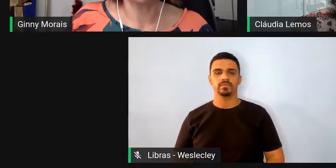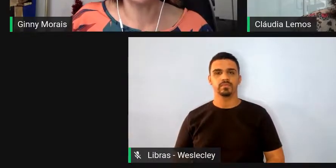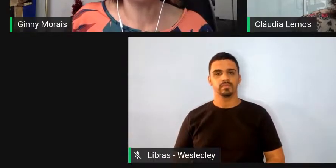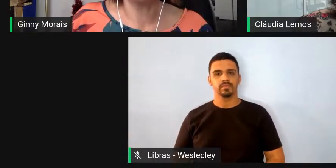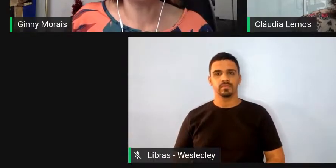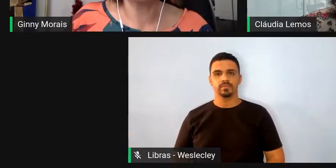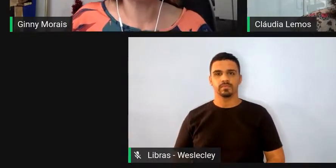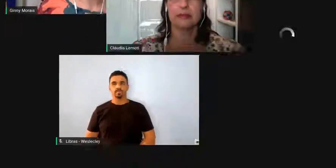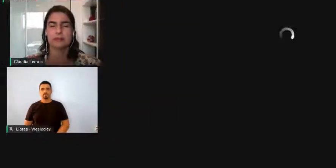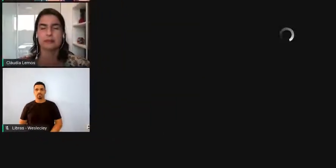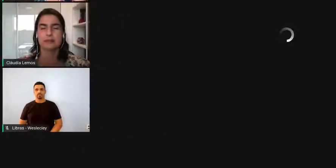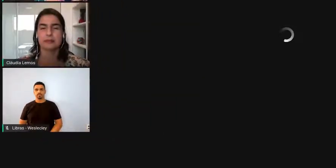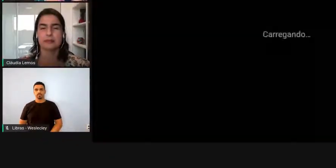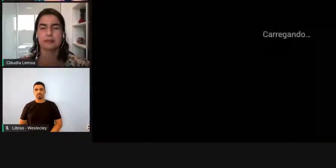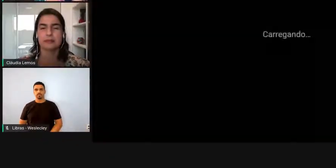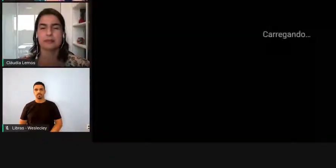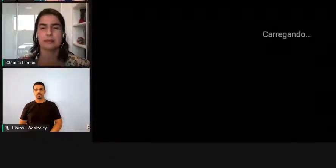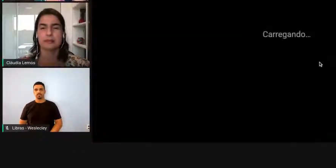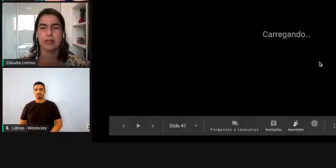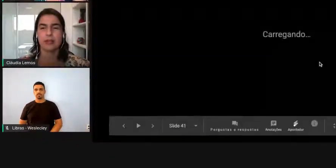Estão conseguindo ver?